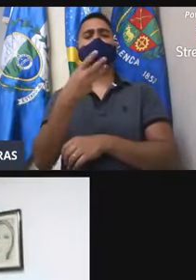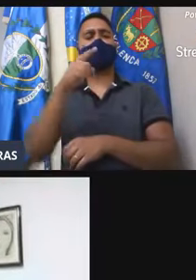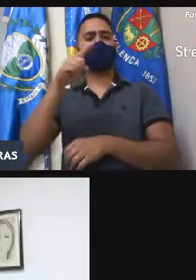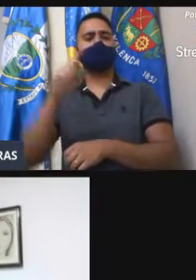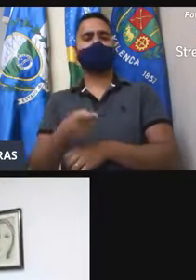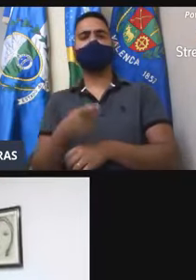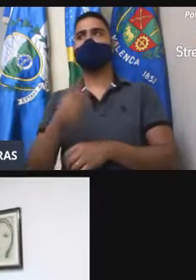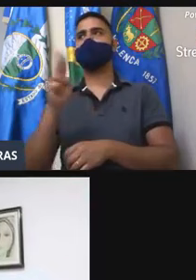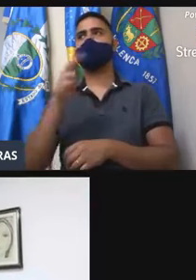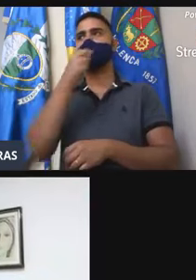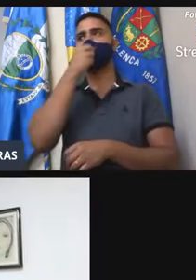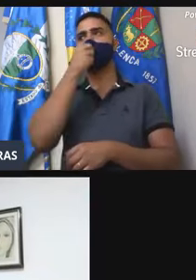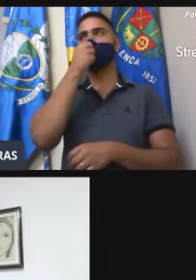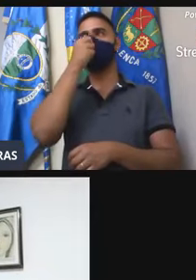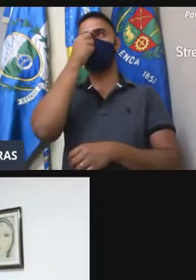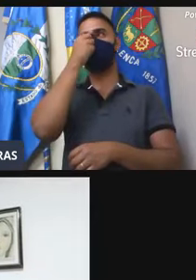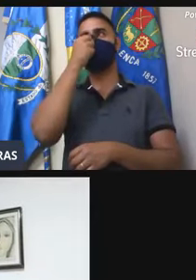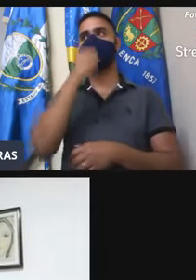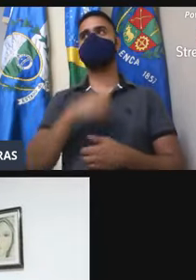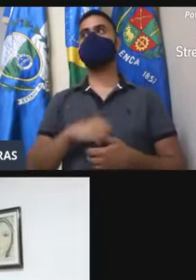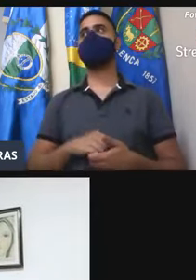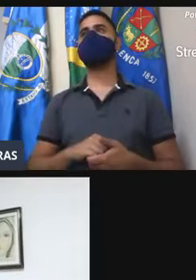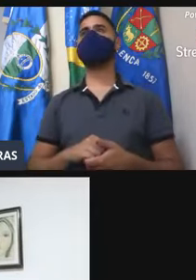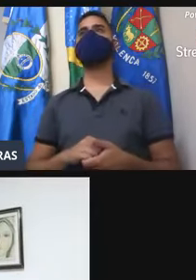mês ainda. Entendeu?